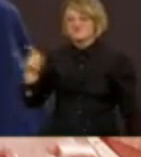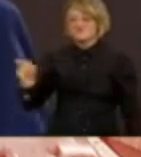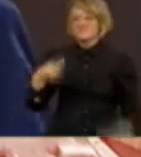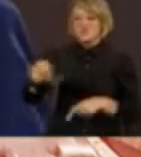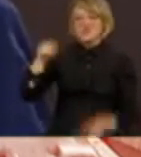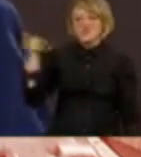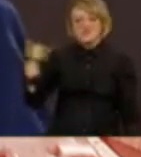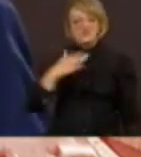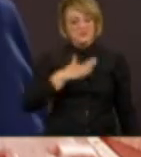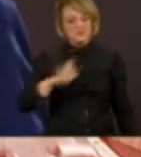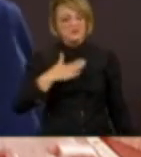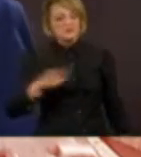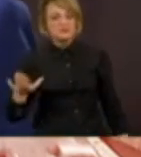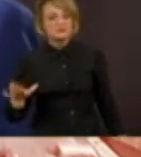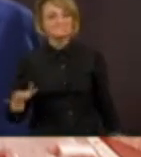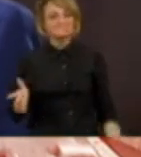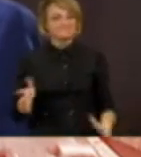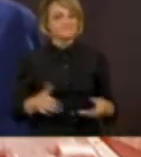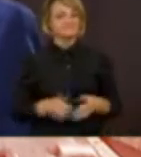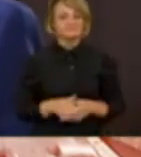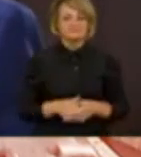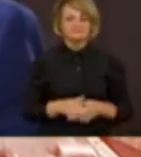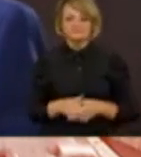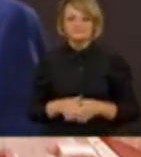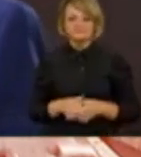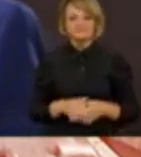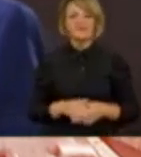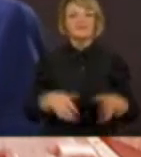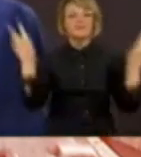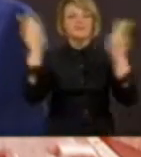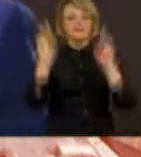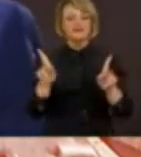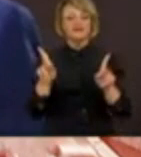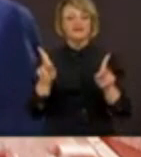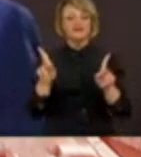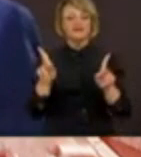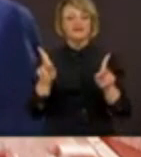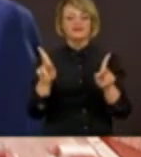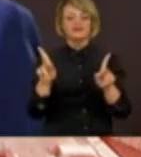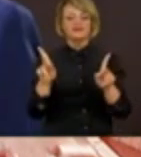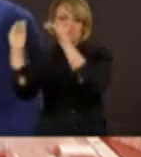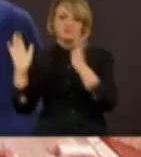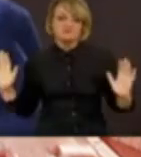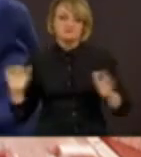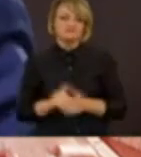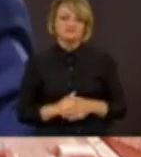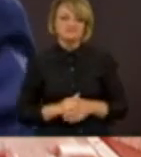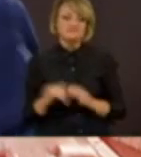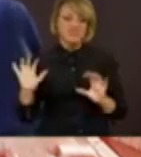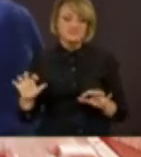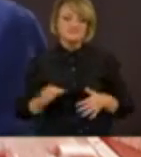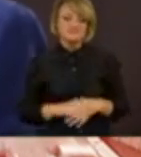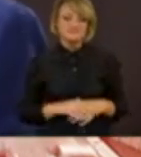transparência, né? Ou seja, já que estamos vivendo um regime democrático, isso é uma linha para ser discutida seriamente, que essa fala de Lula, de certa